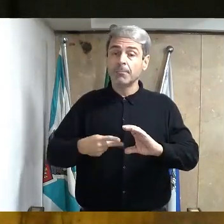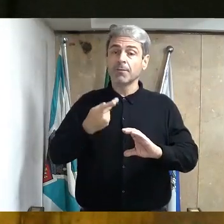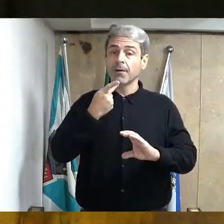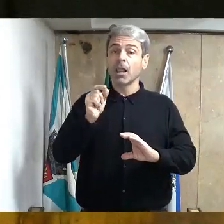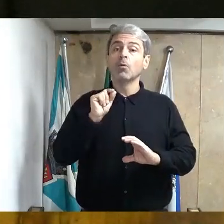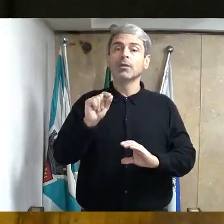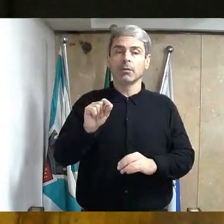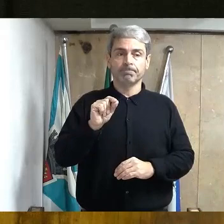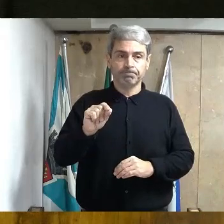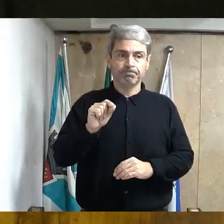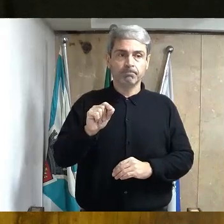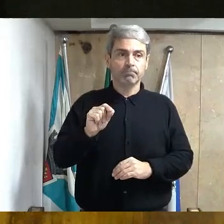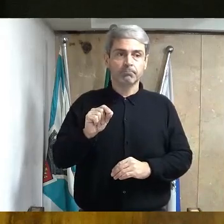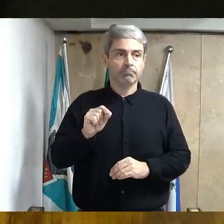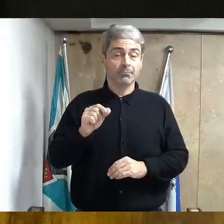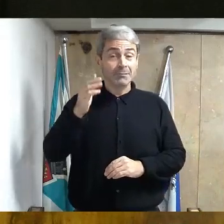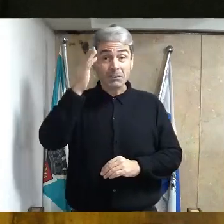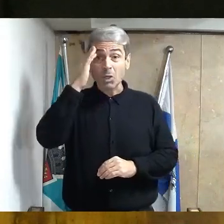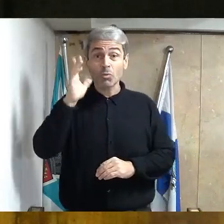que